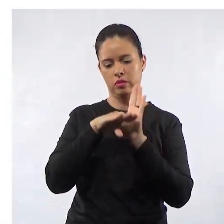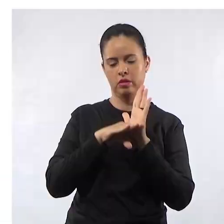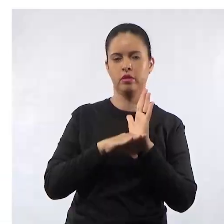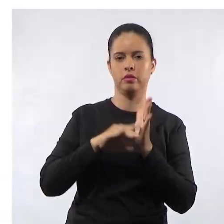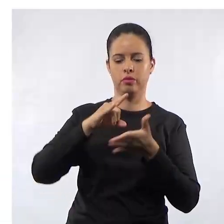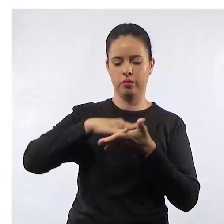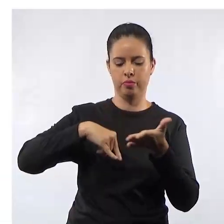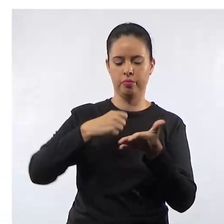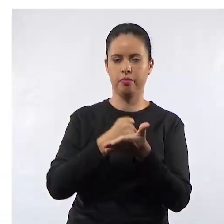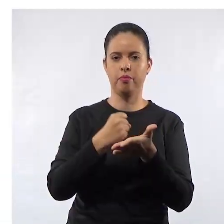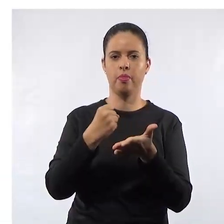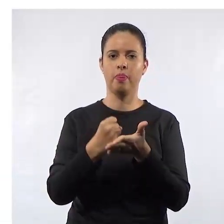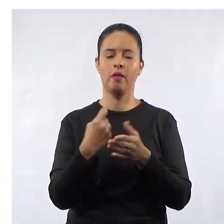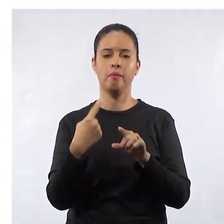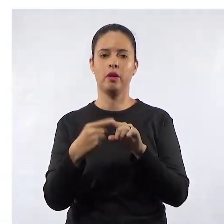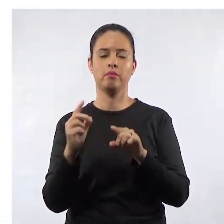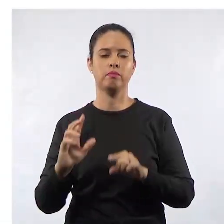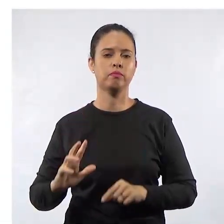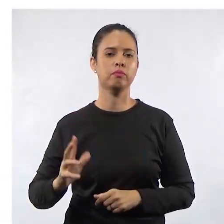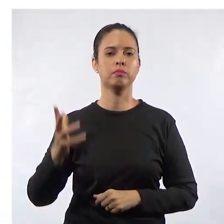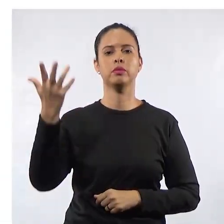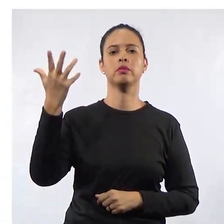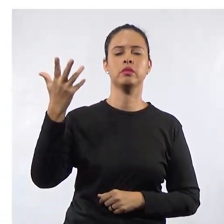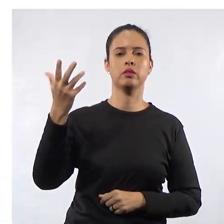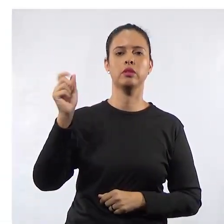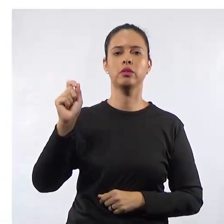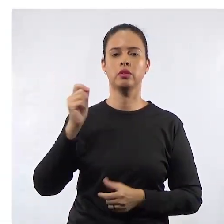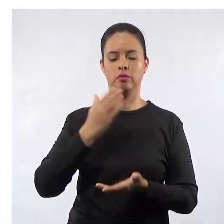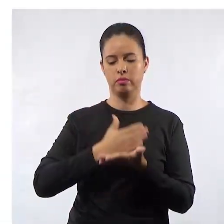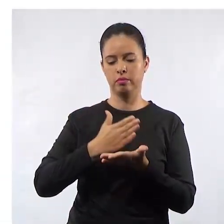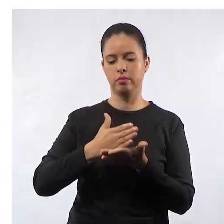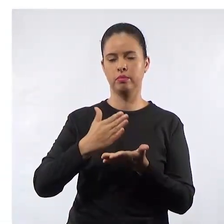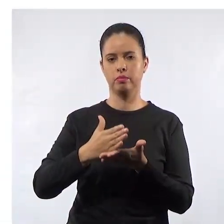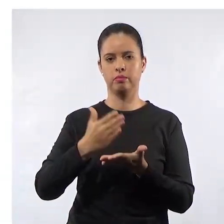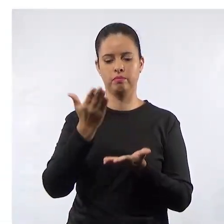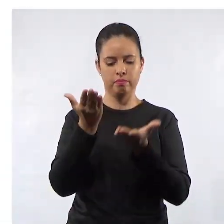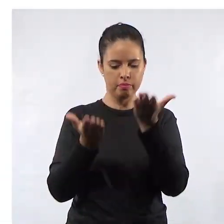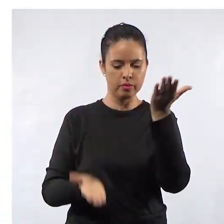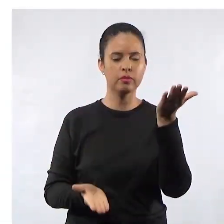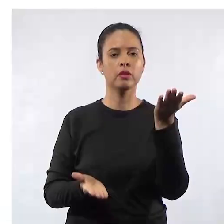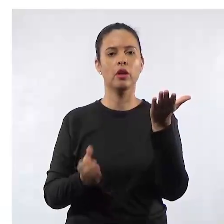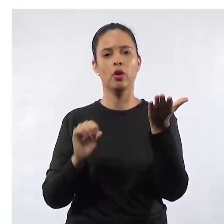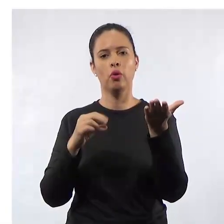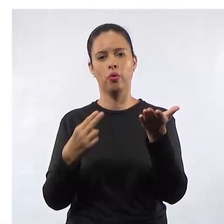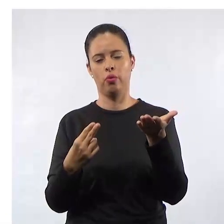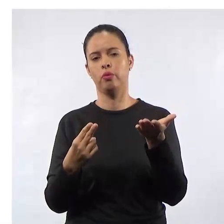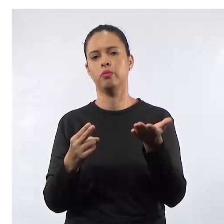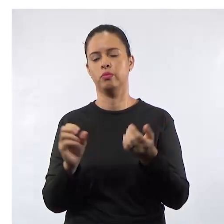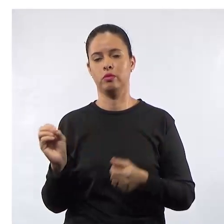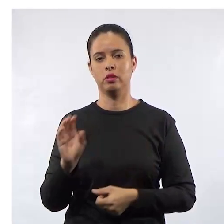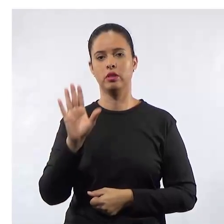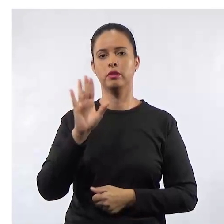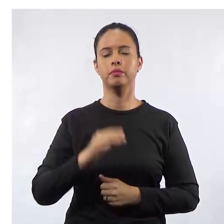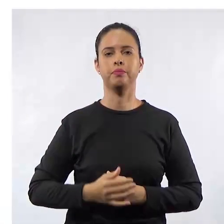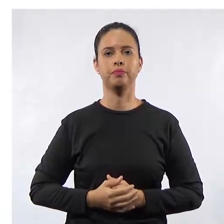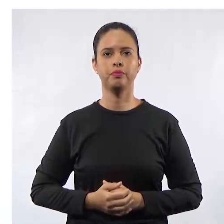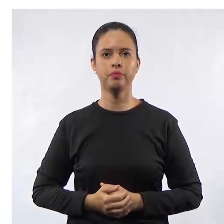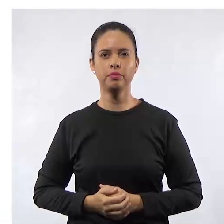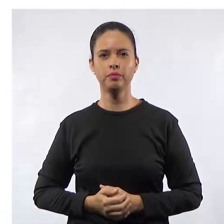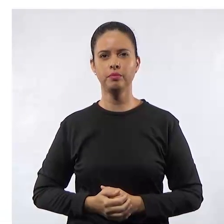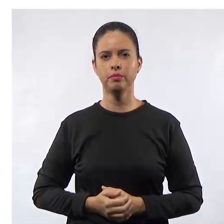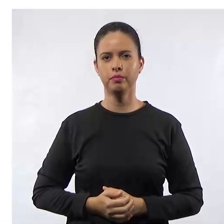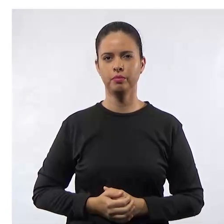cláusula contratual por conta de uma situação que torne uma prestação desproporcional